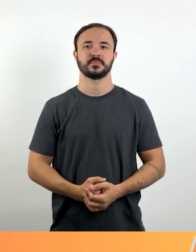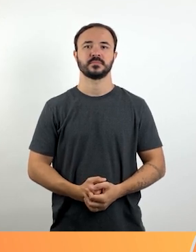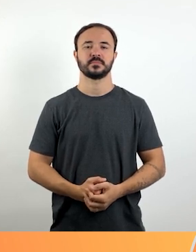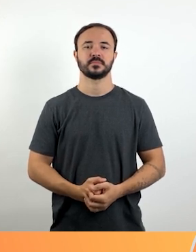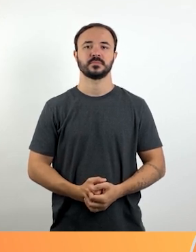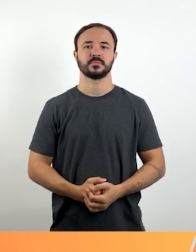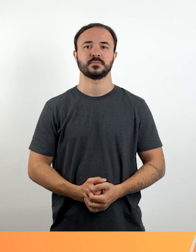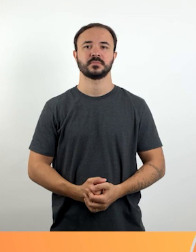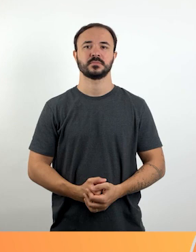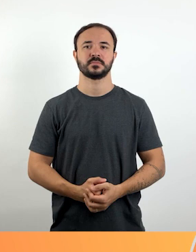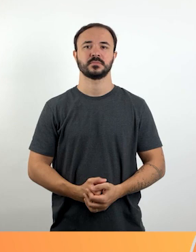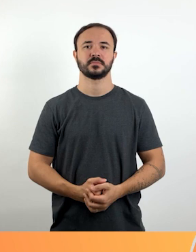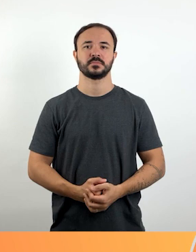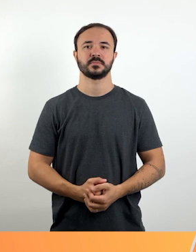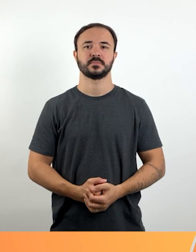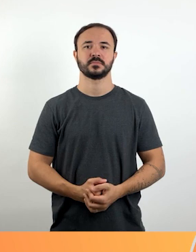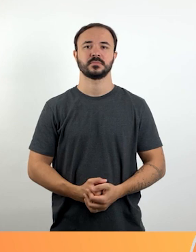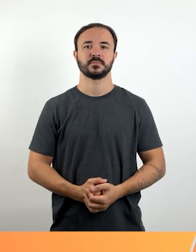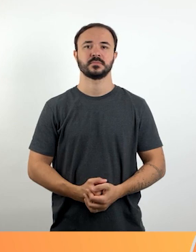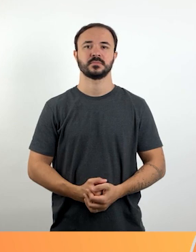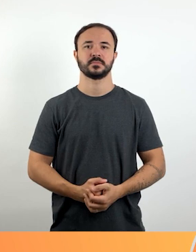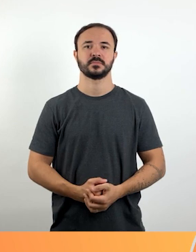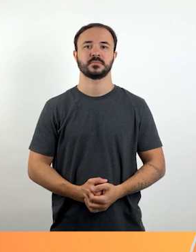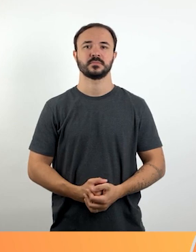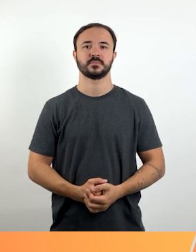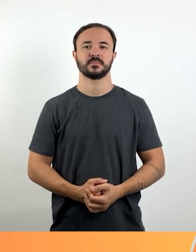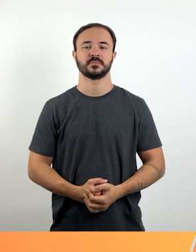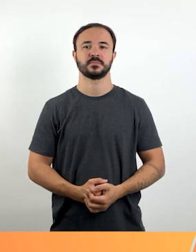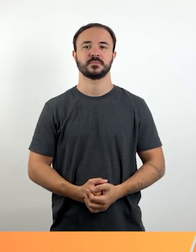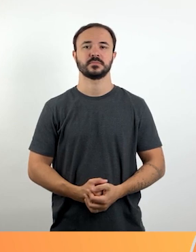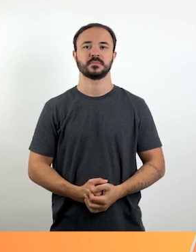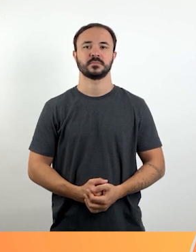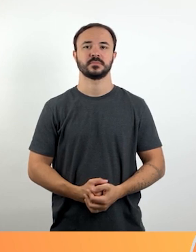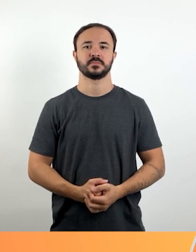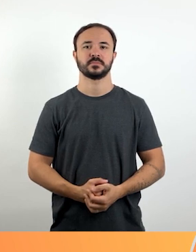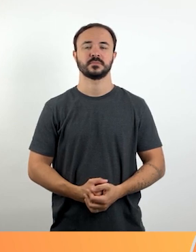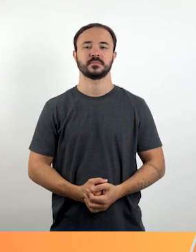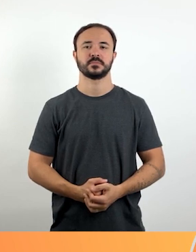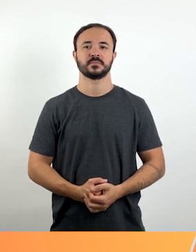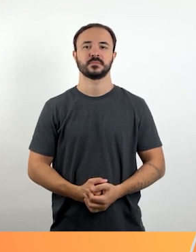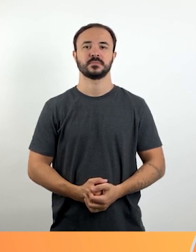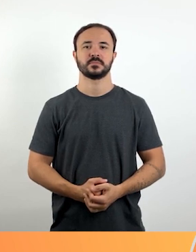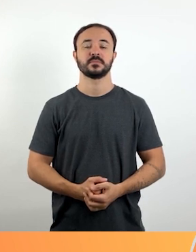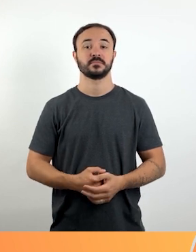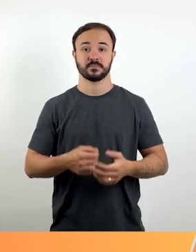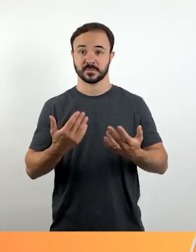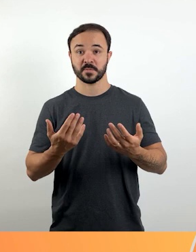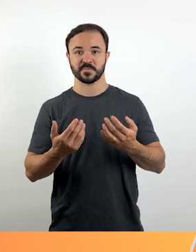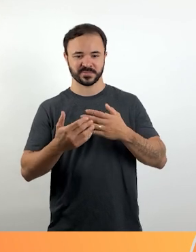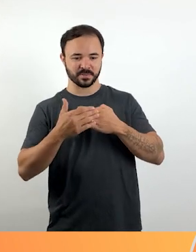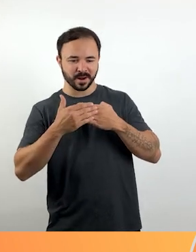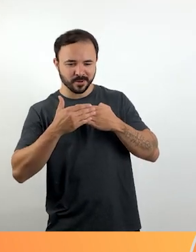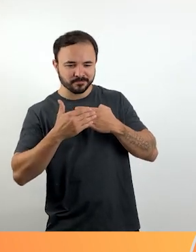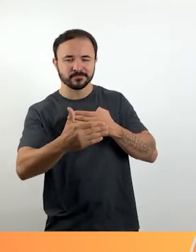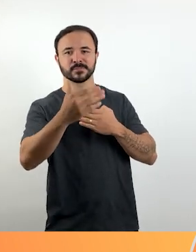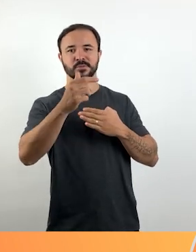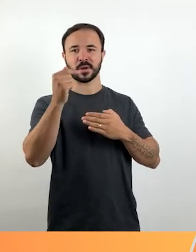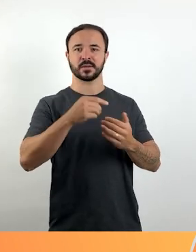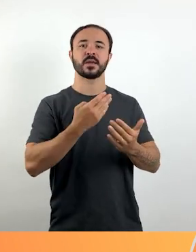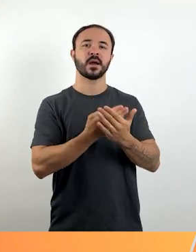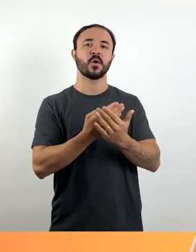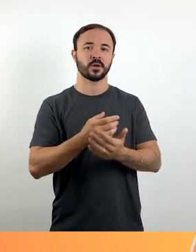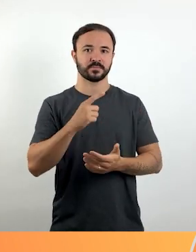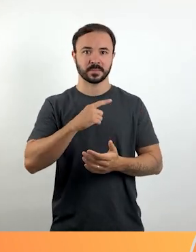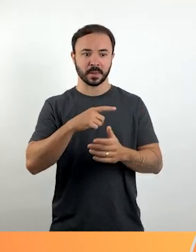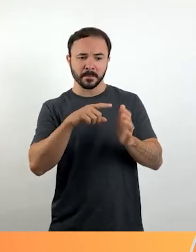Pronto. 3, 2, 1. Bom, e para continuar a nossa aula, nós temos aqui